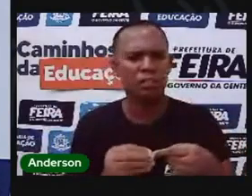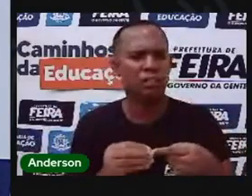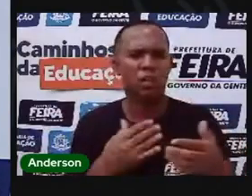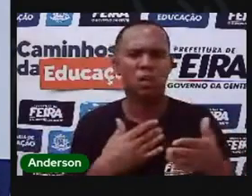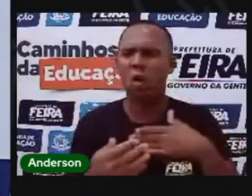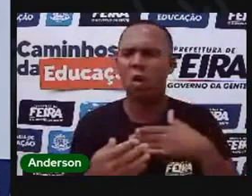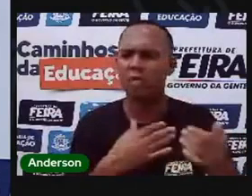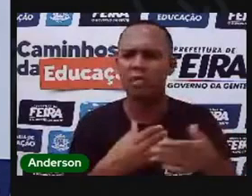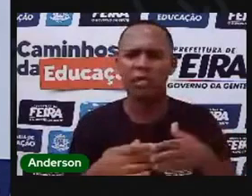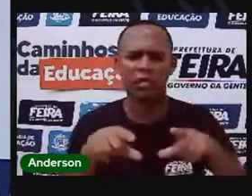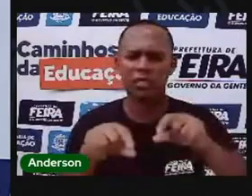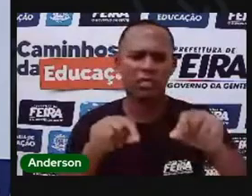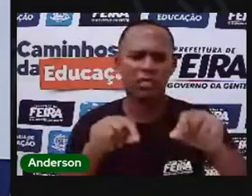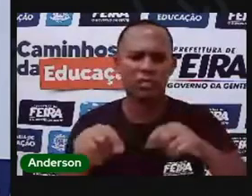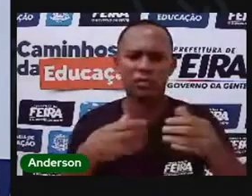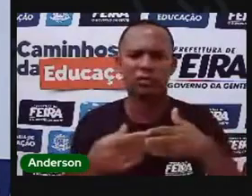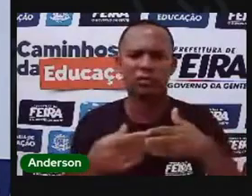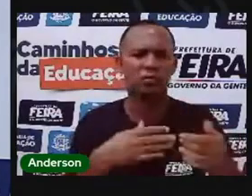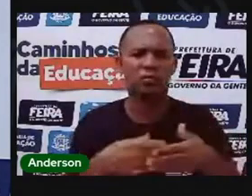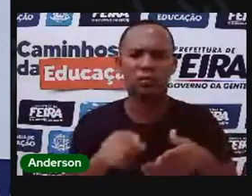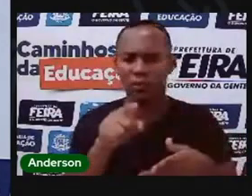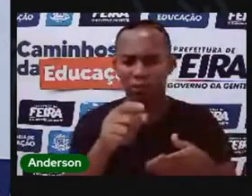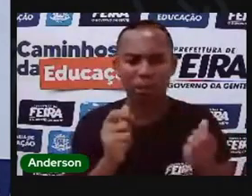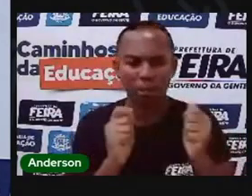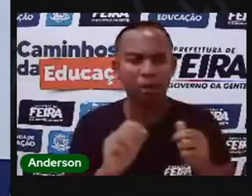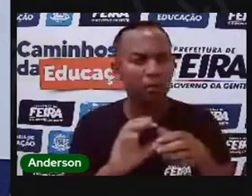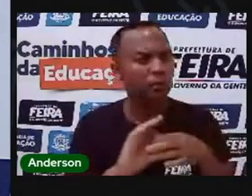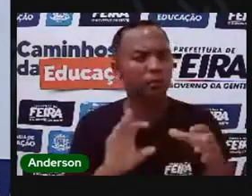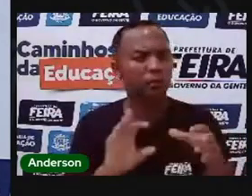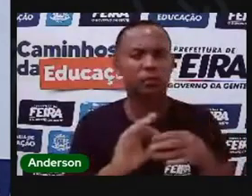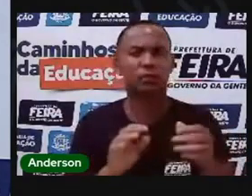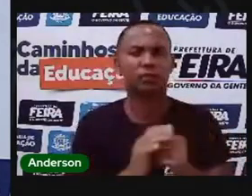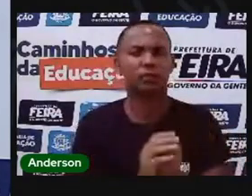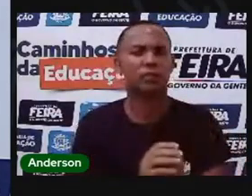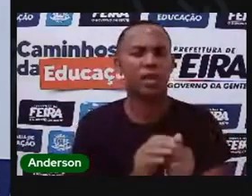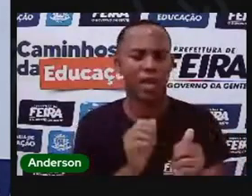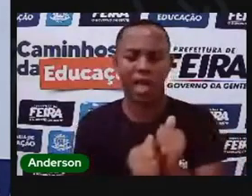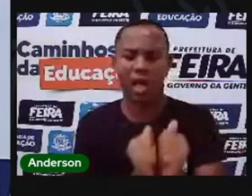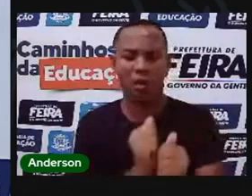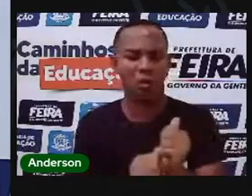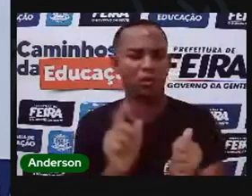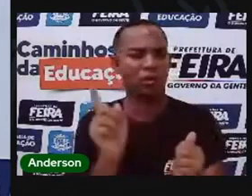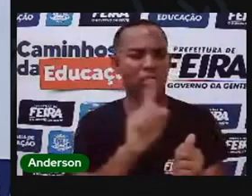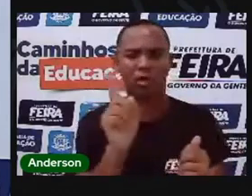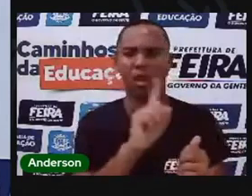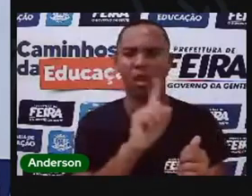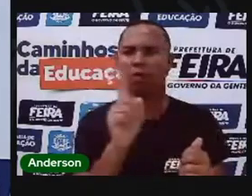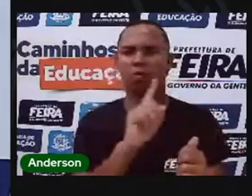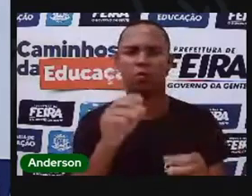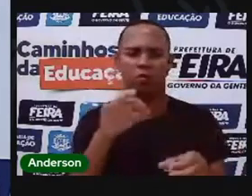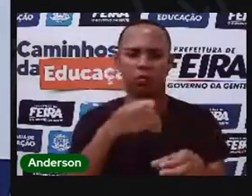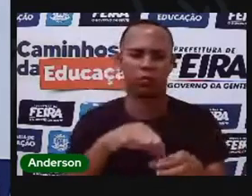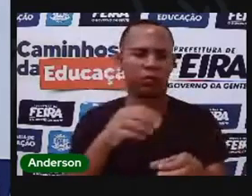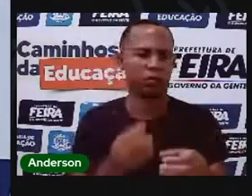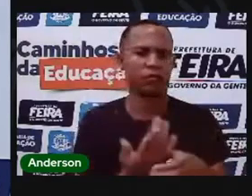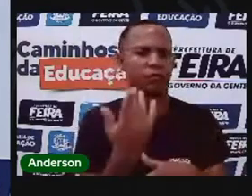semente de girassol, uma semente de coentro. Posso usar de arroz? Não. O arroz, ele não é fértil de você